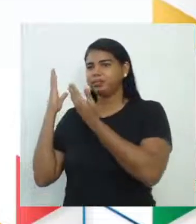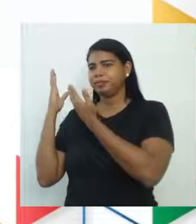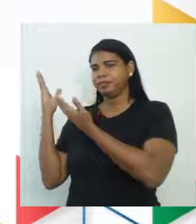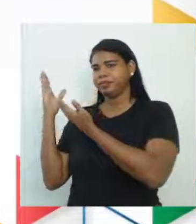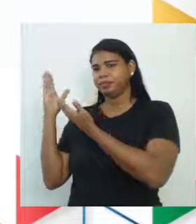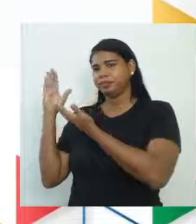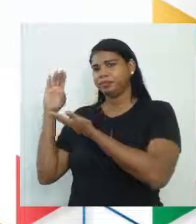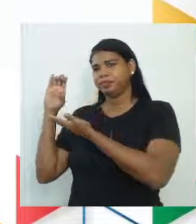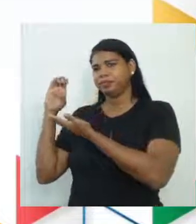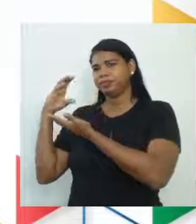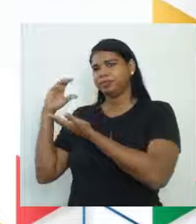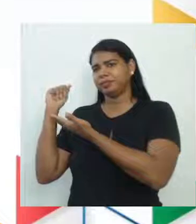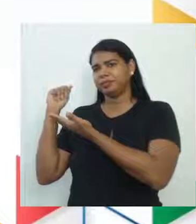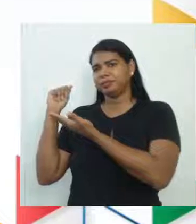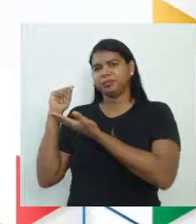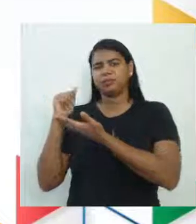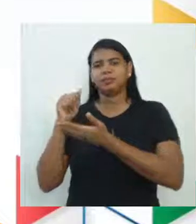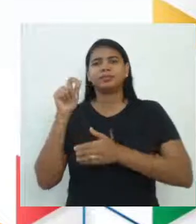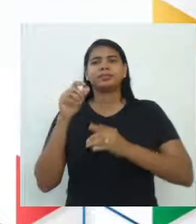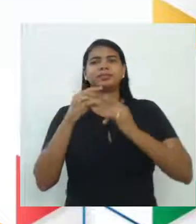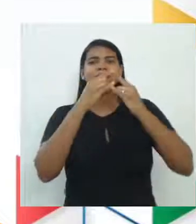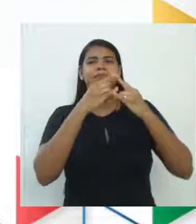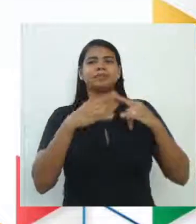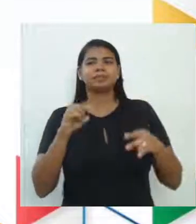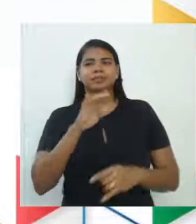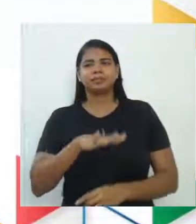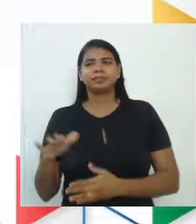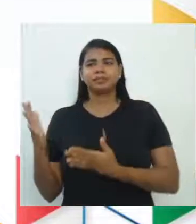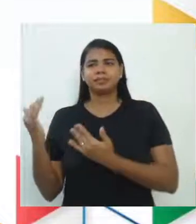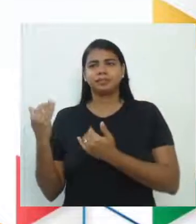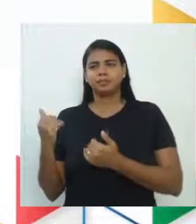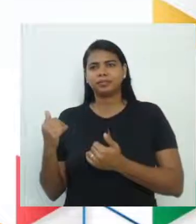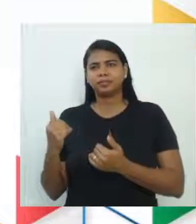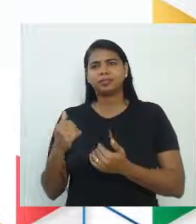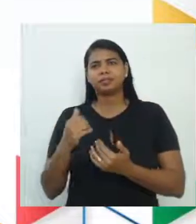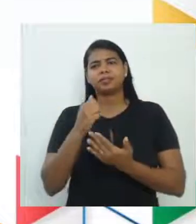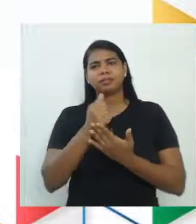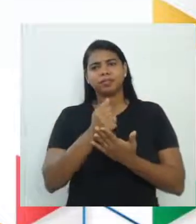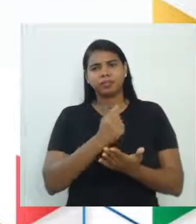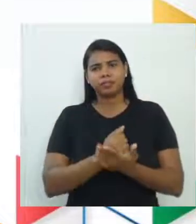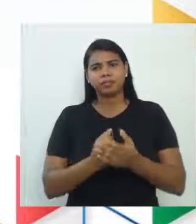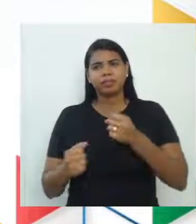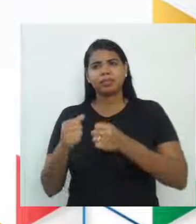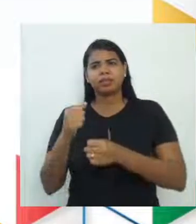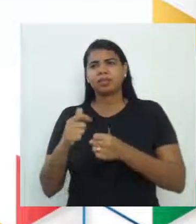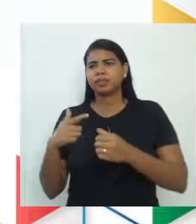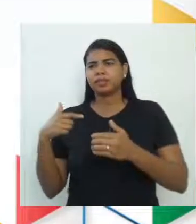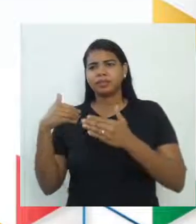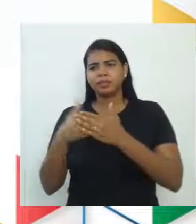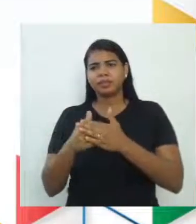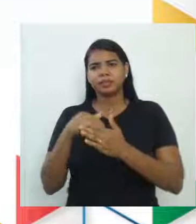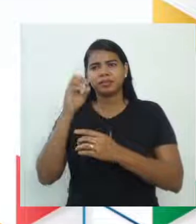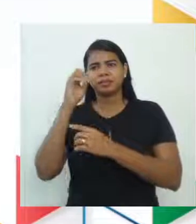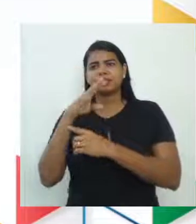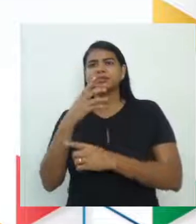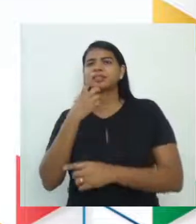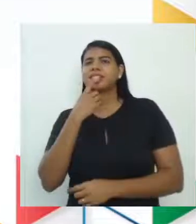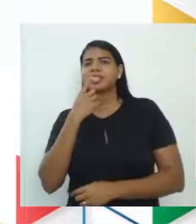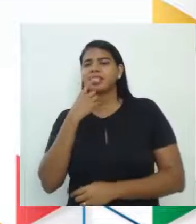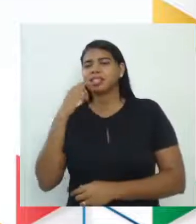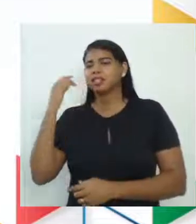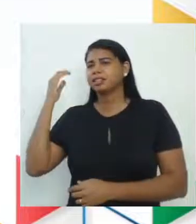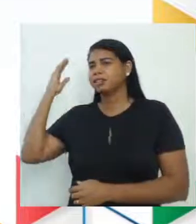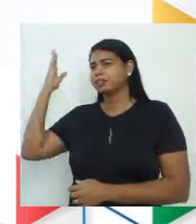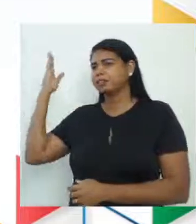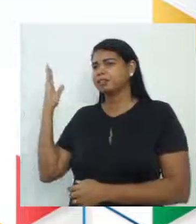Estatuto da Criança e do Adolescente, o Código de Trânsito, não ultrapassar o sinal vermelho, certo? E tem o Código